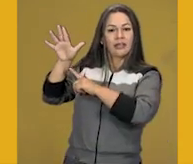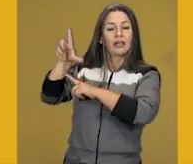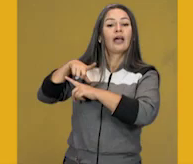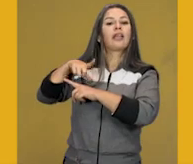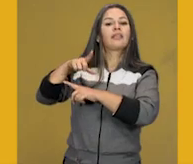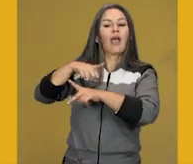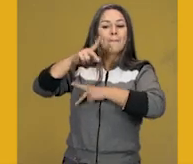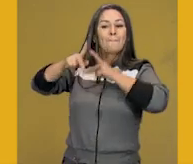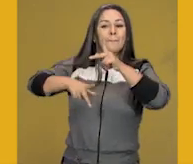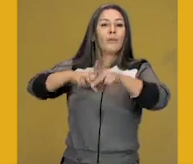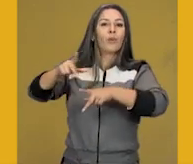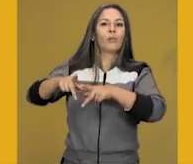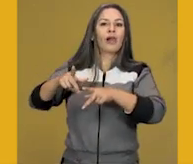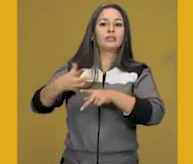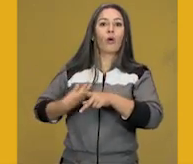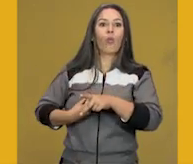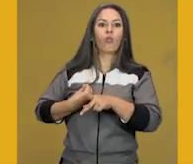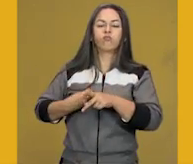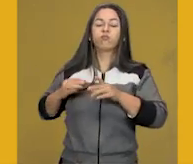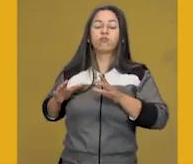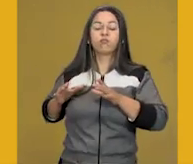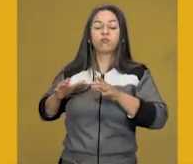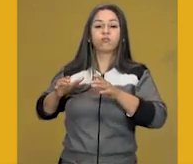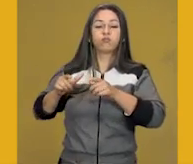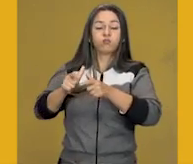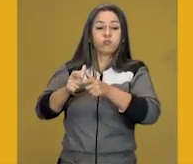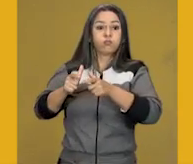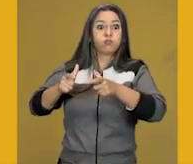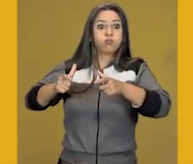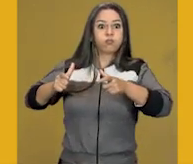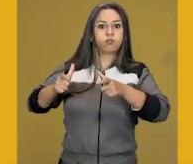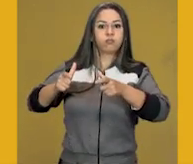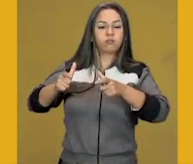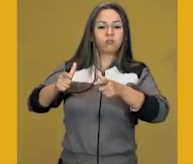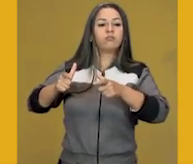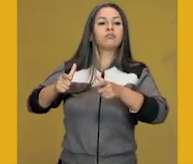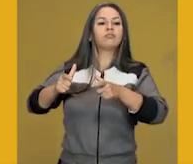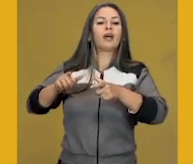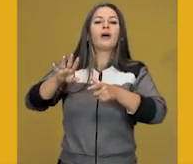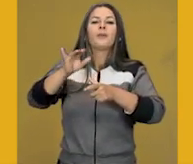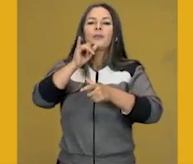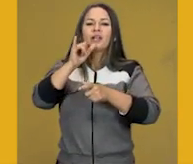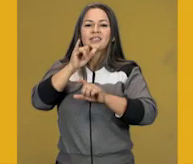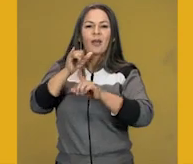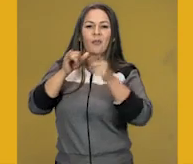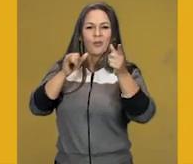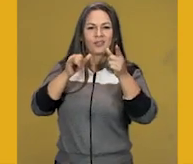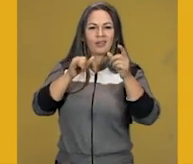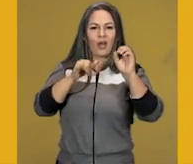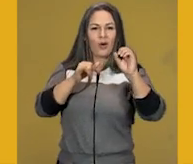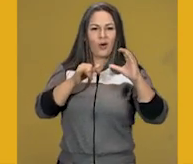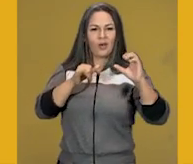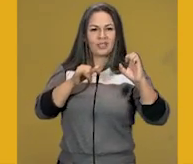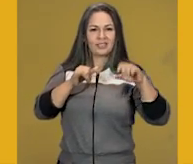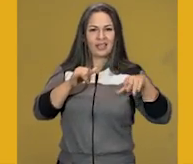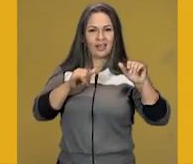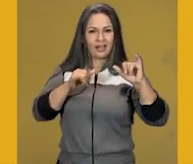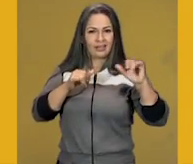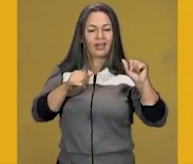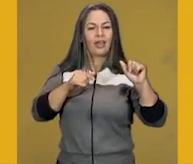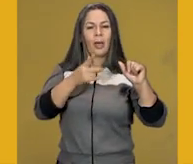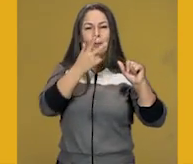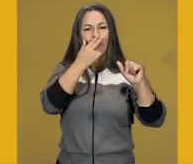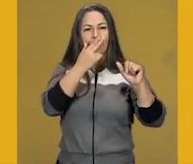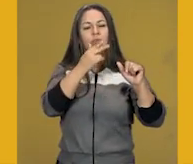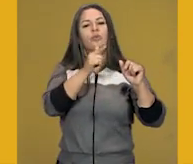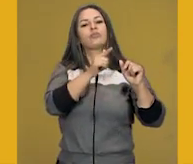quando a gente compara com outros continentes. A Oceania, por exemplo, tem muitos vazios demográficos. O Brasil, a gente observa que, embora seja um